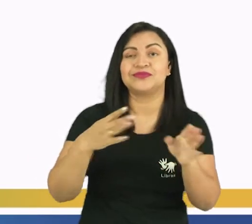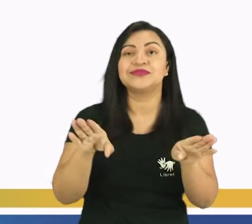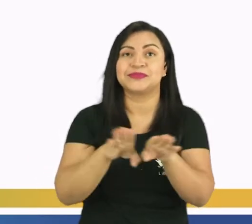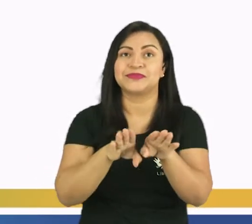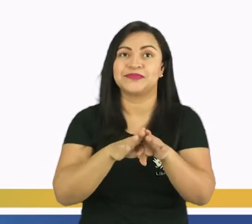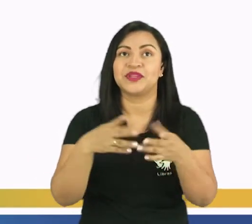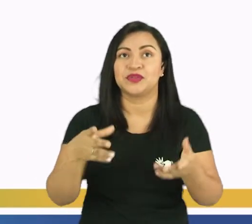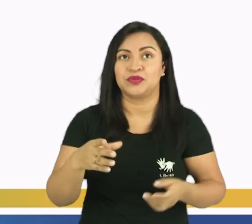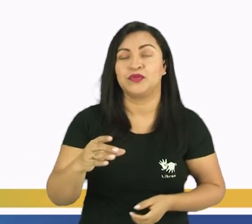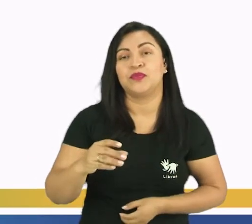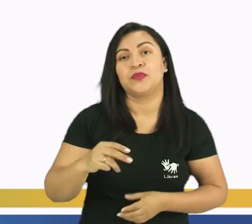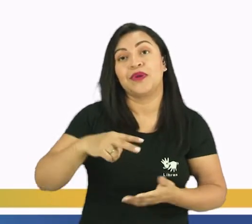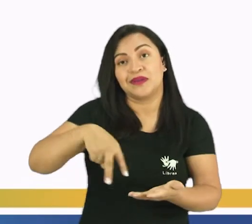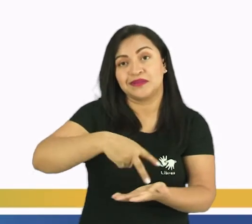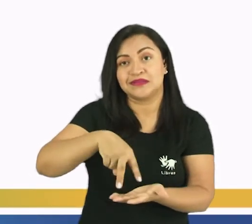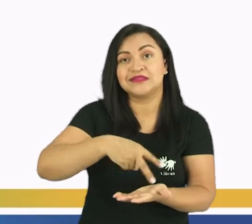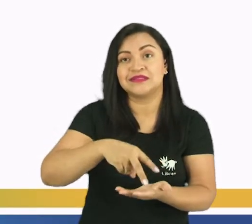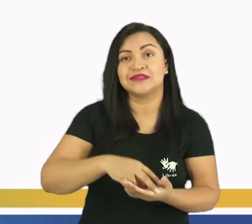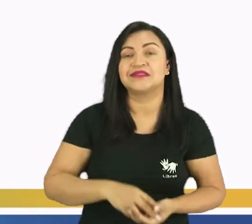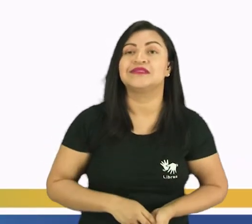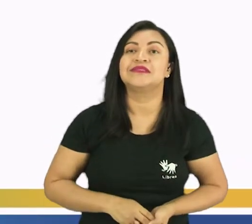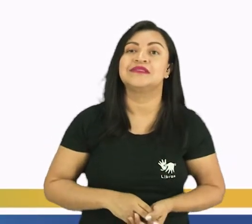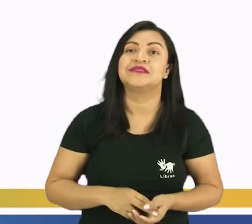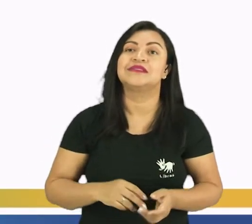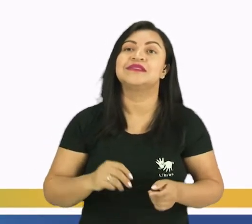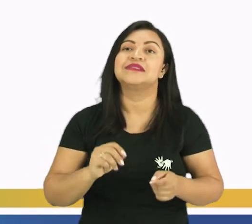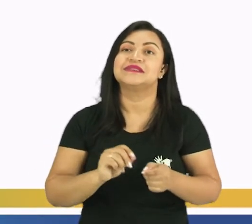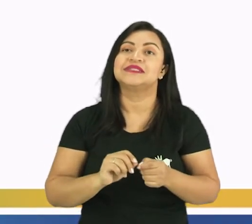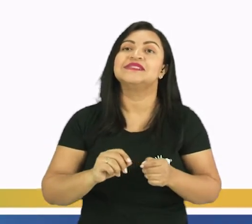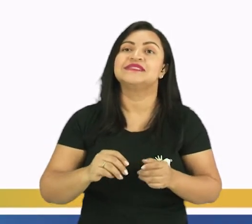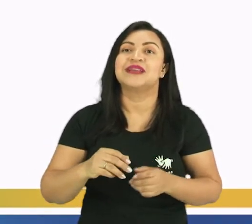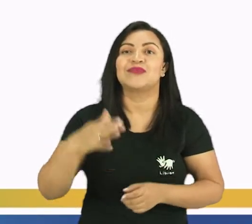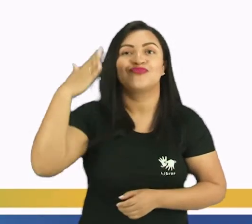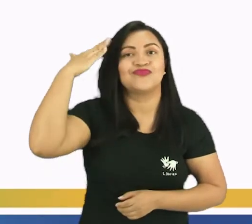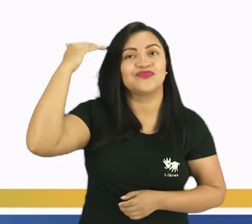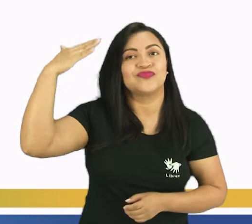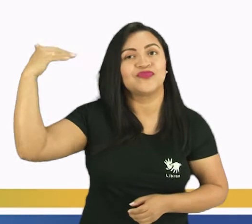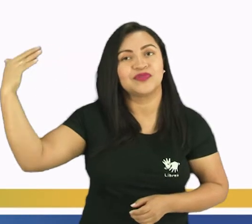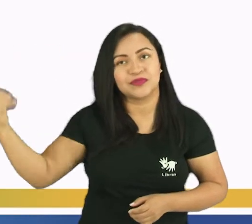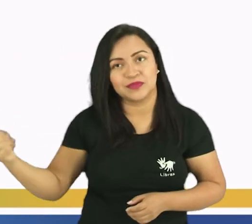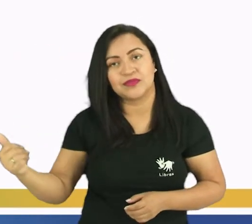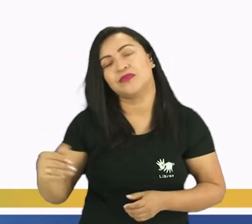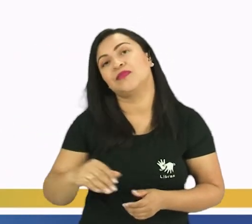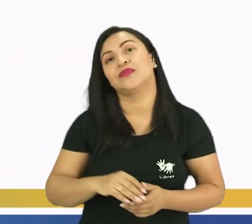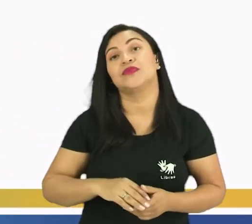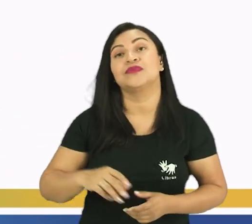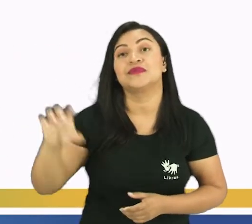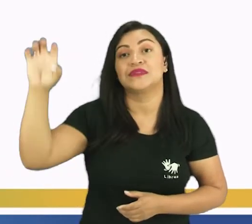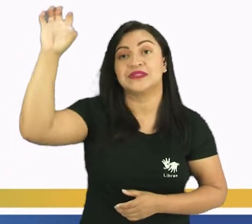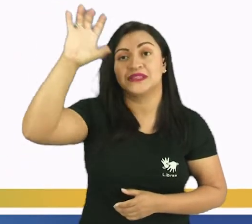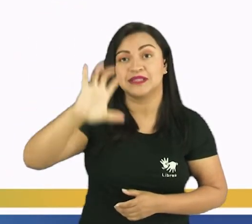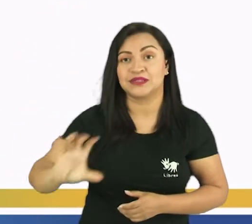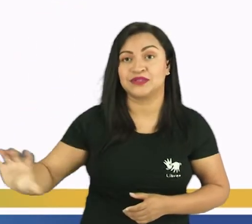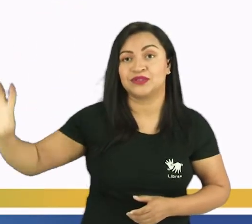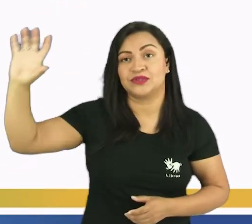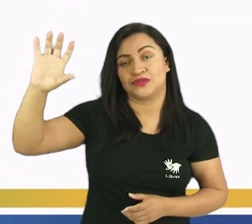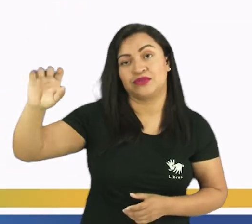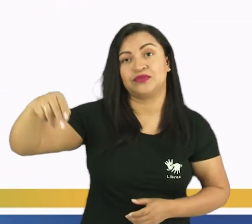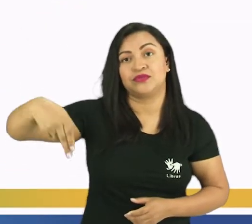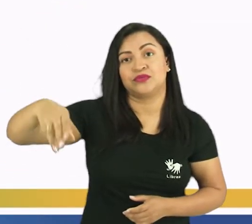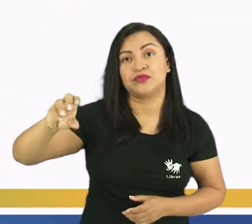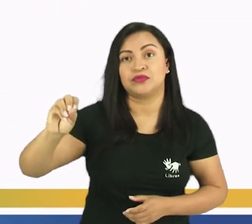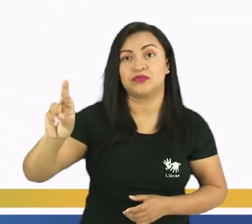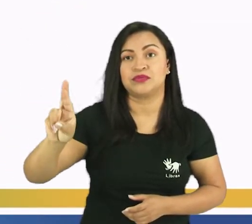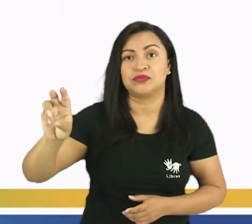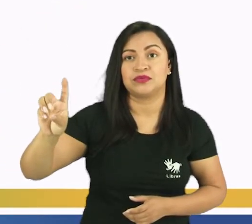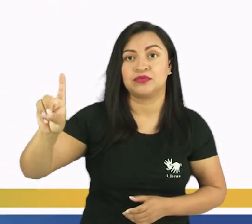né, que é praticado em duas regiões, que é no Nordeste e no Norte do Brasil. E é isso que a gente está falando um pouco hoje na nossa